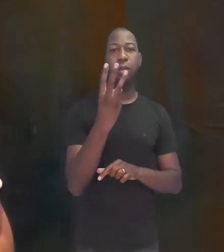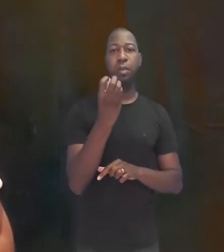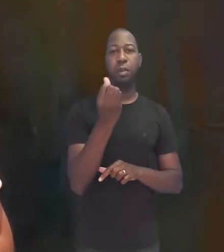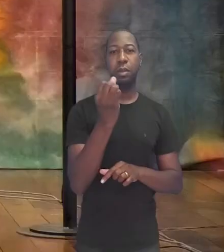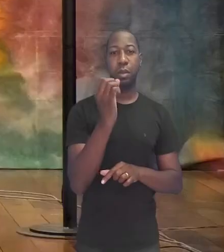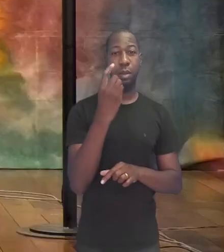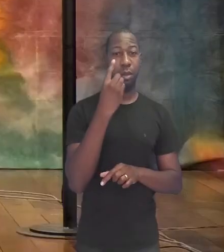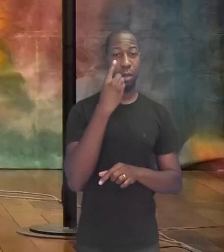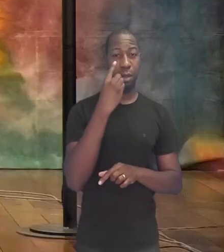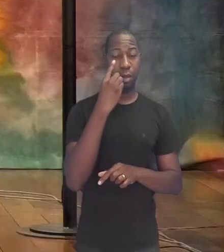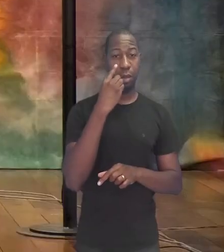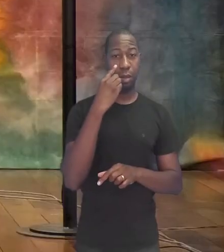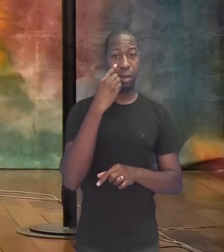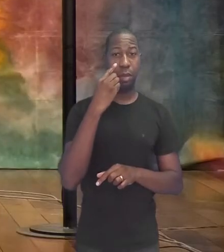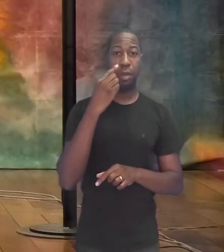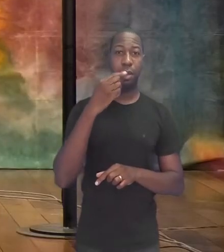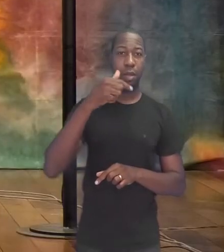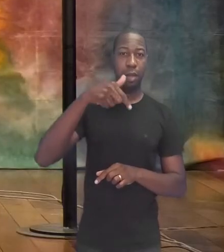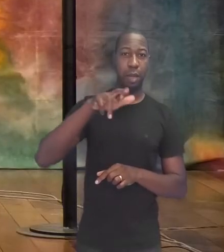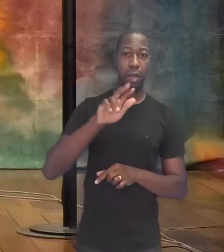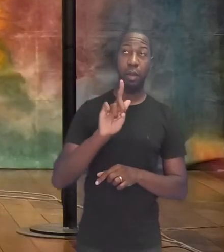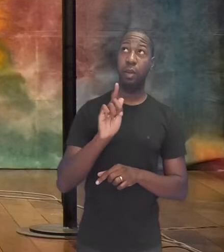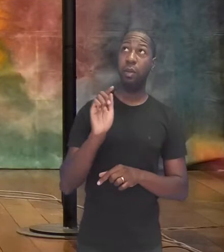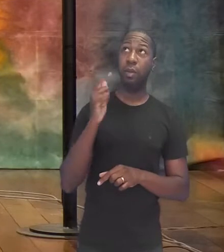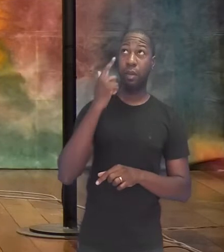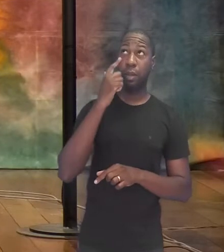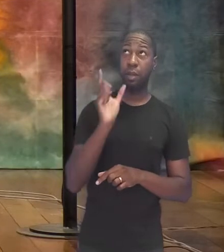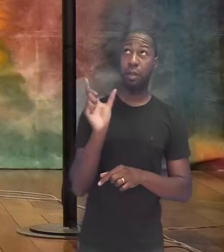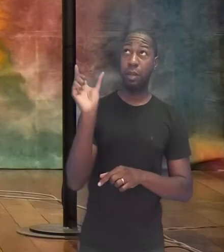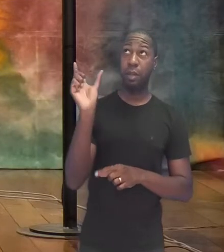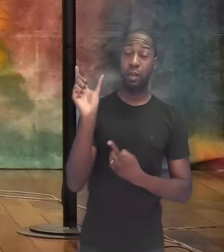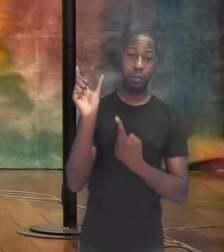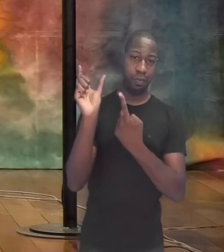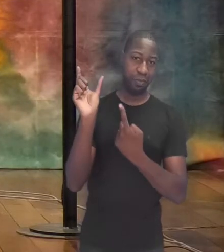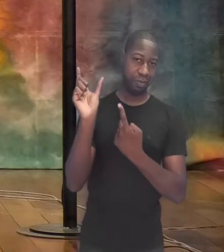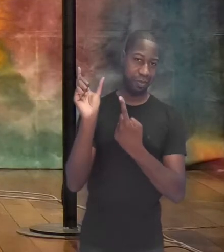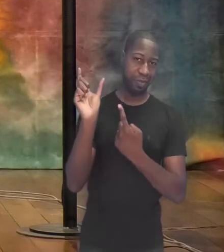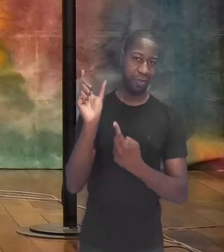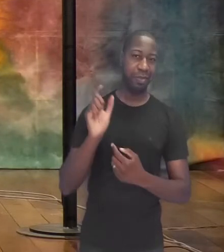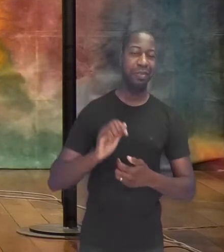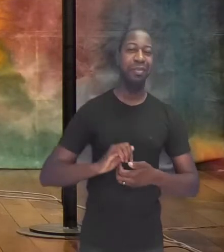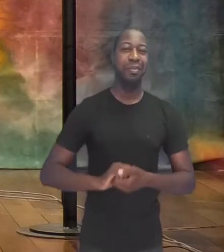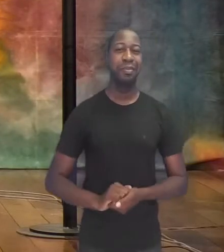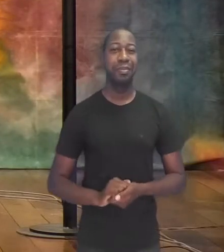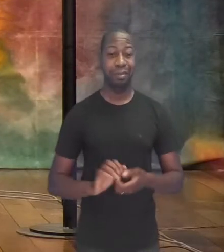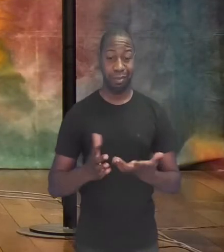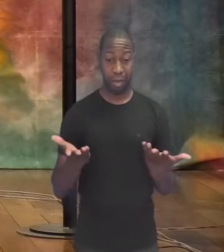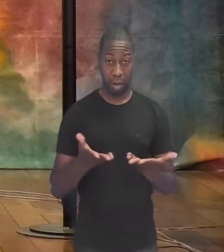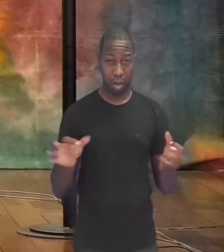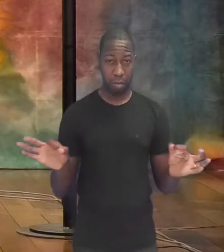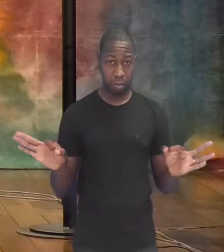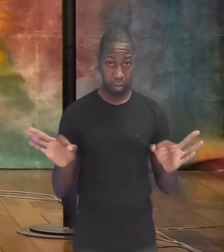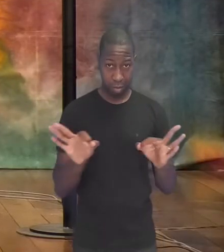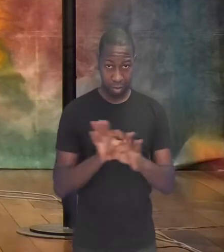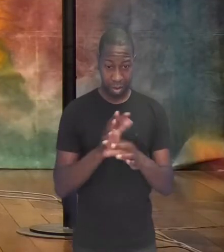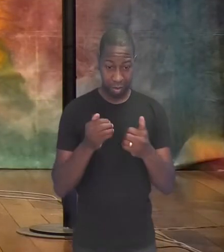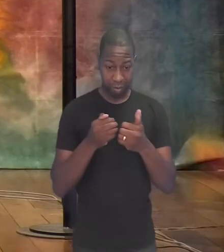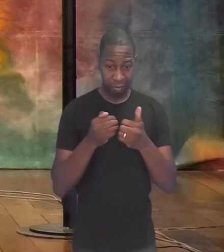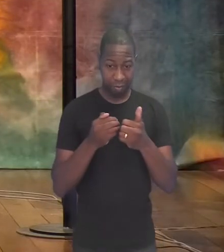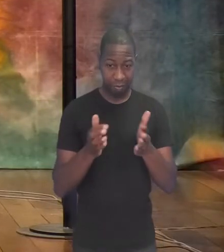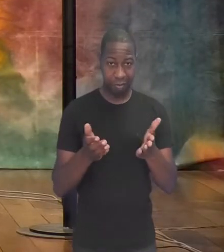cima. Desejamos então uma ótima festa literária e, para finalizar a nossa abertura,